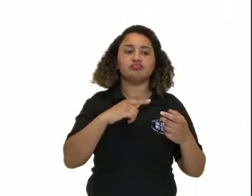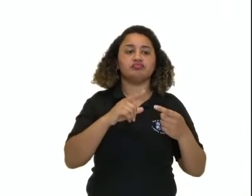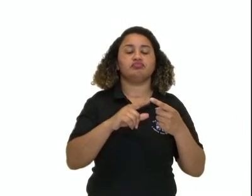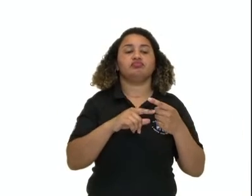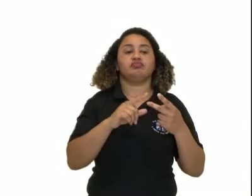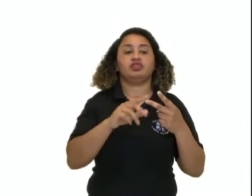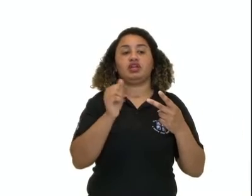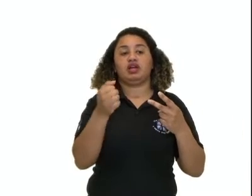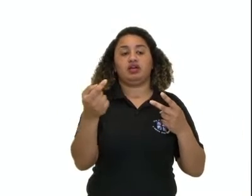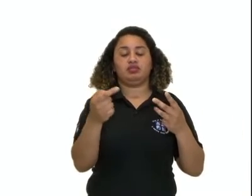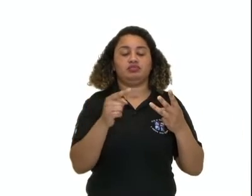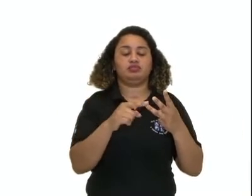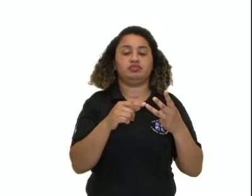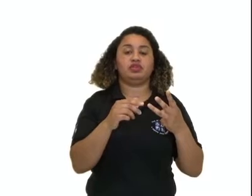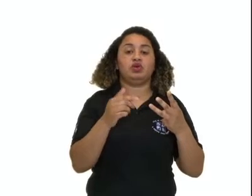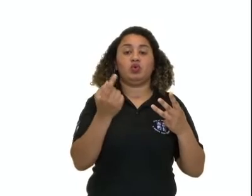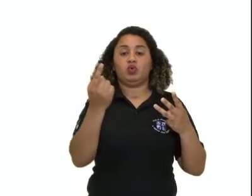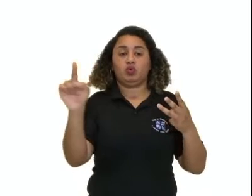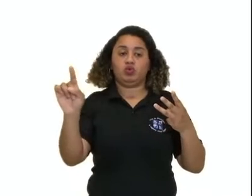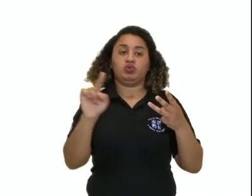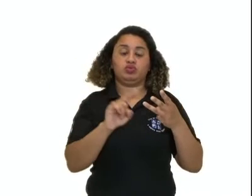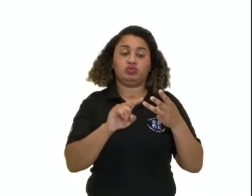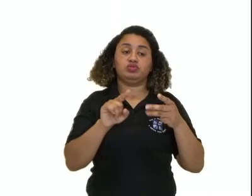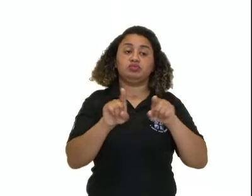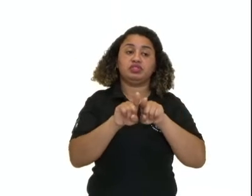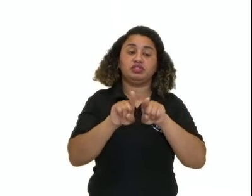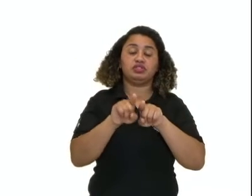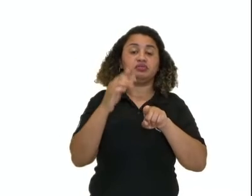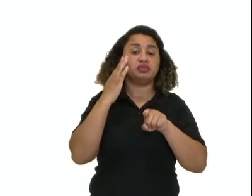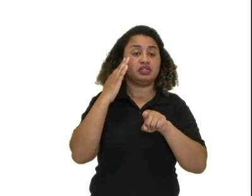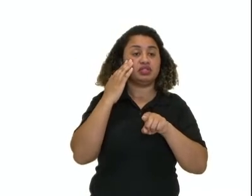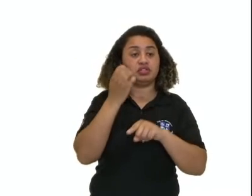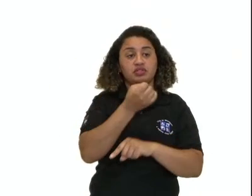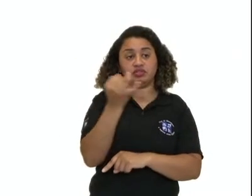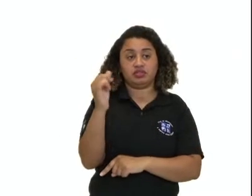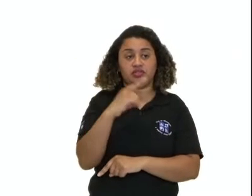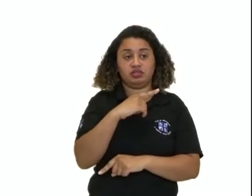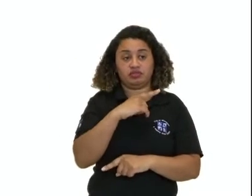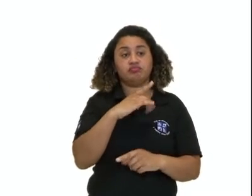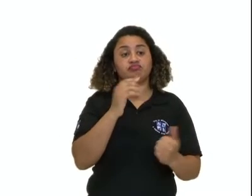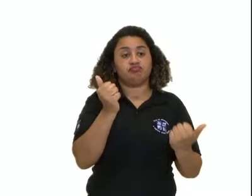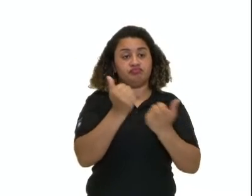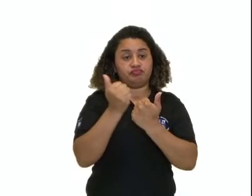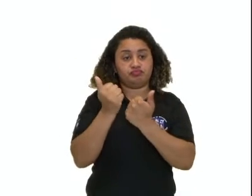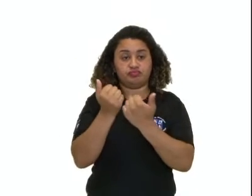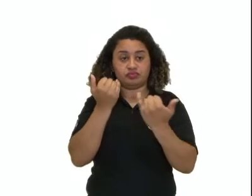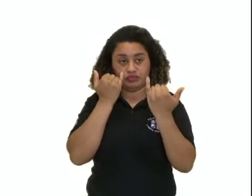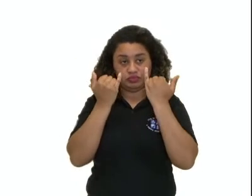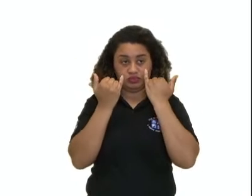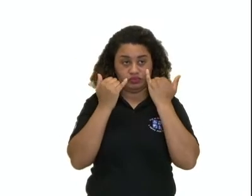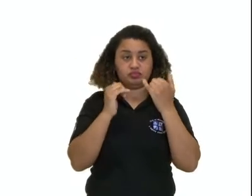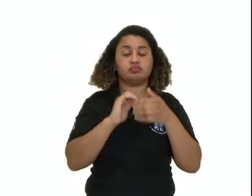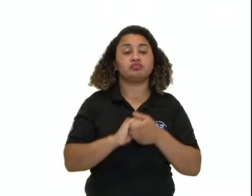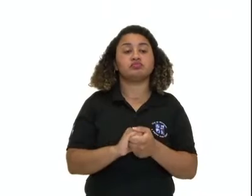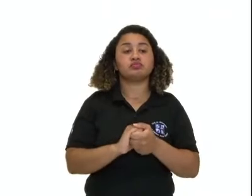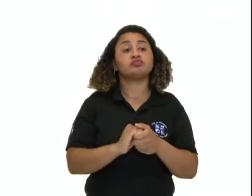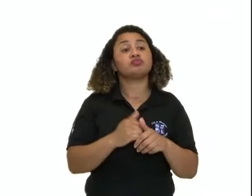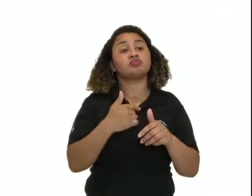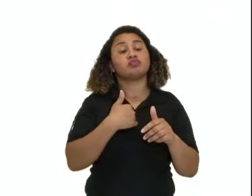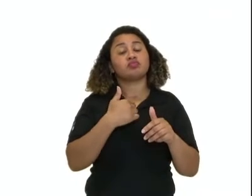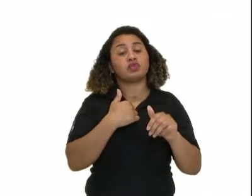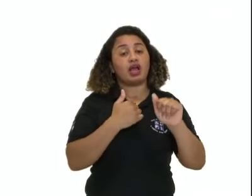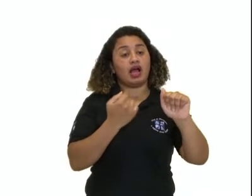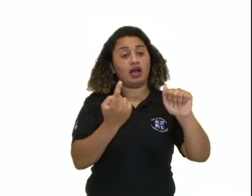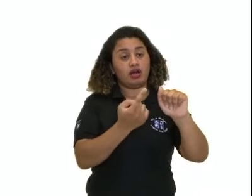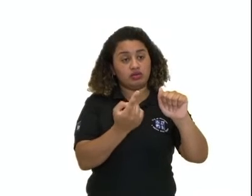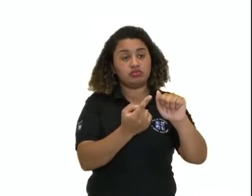termo, último termo, conheço o número de termos. Vamos substituir. Ficou aqui, ó, pessoal. No